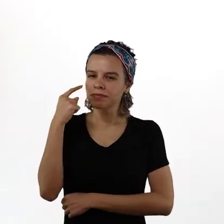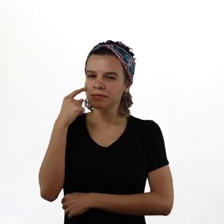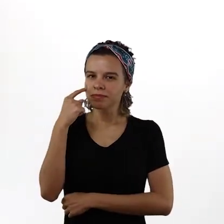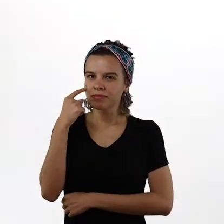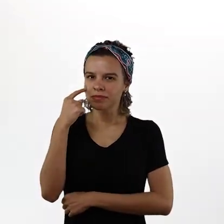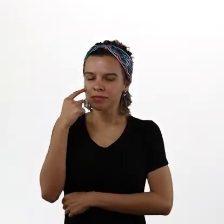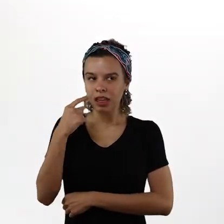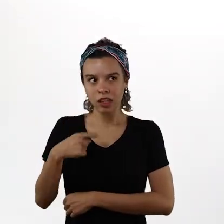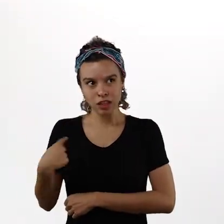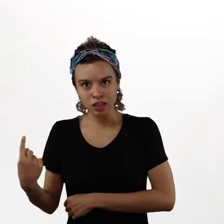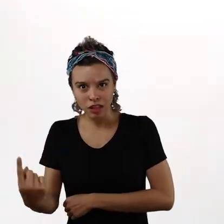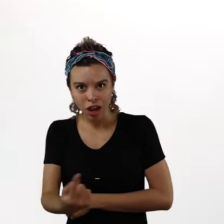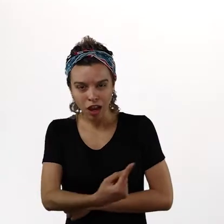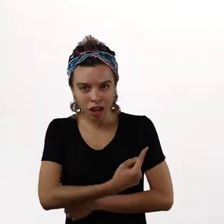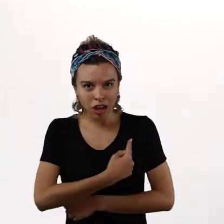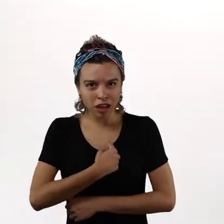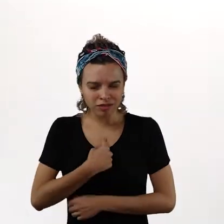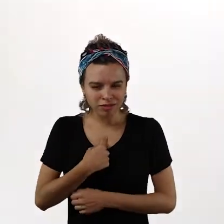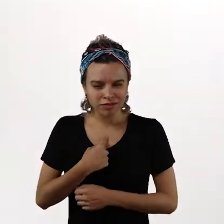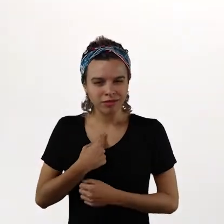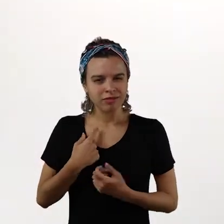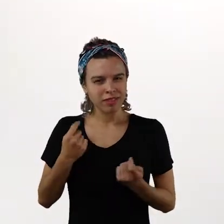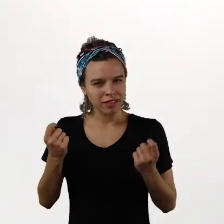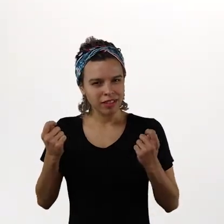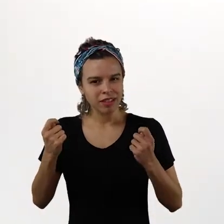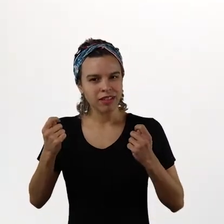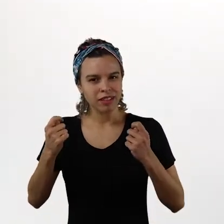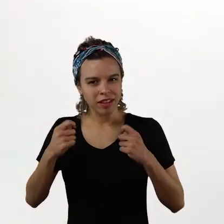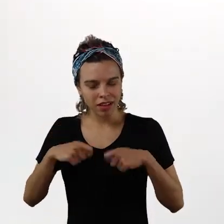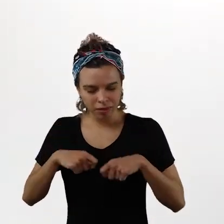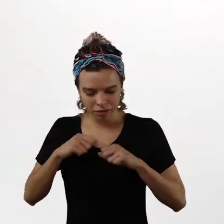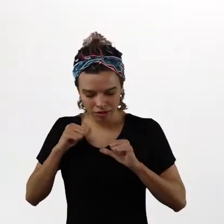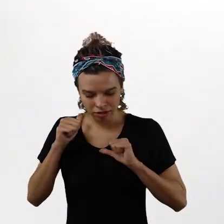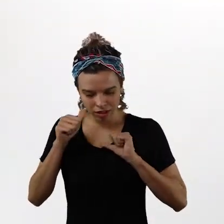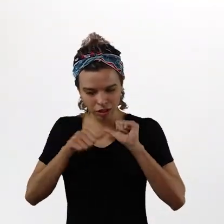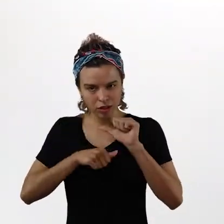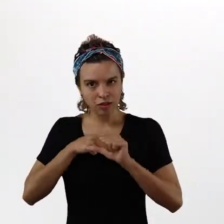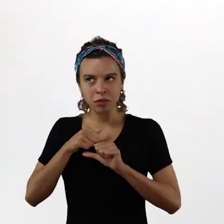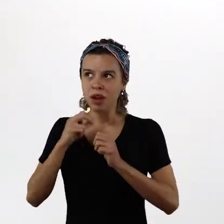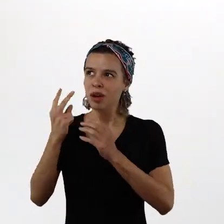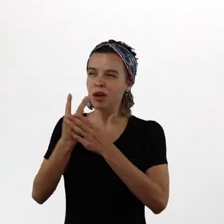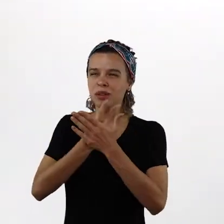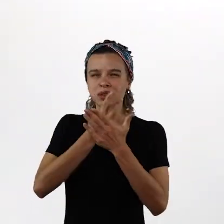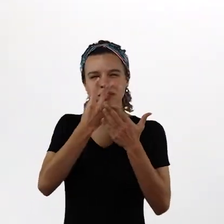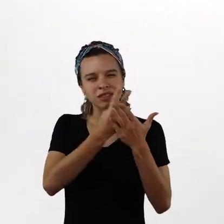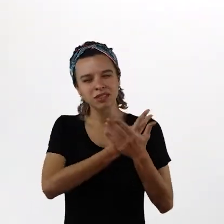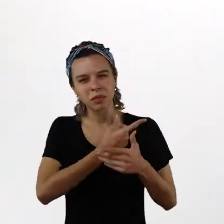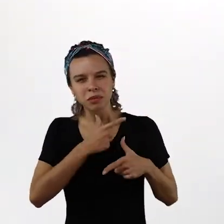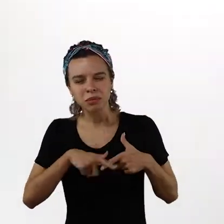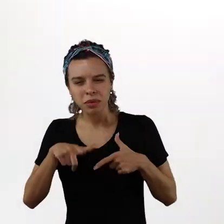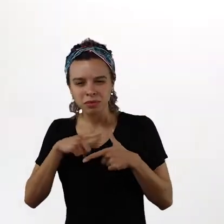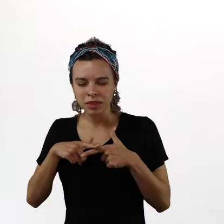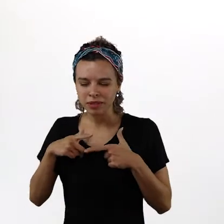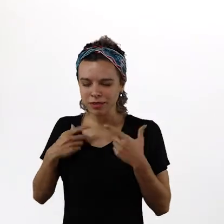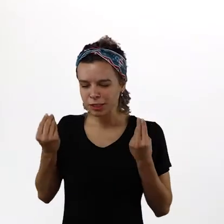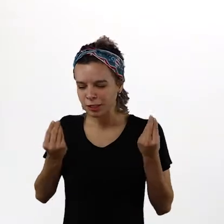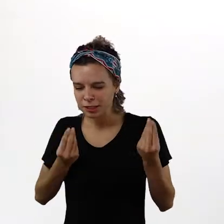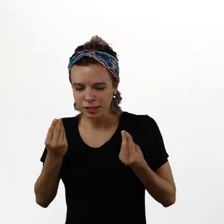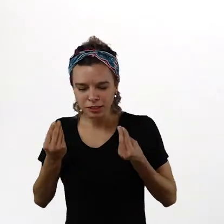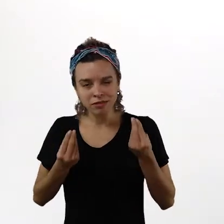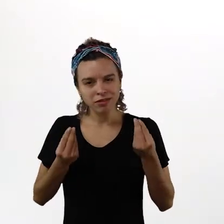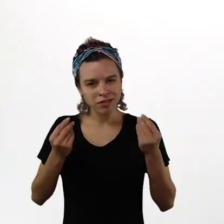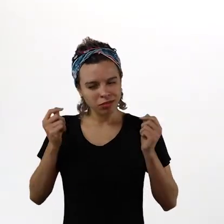traz. Como todos nós temos capacidade de transformar as situações de adversidades em